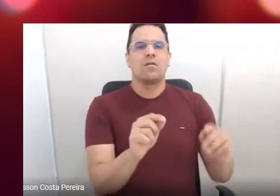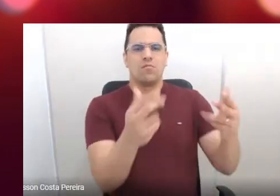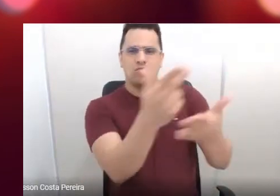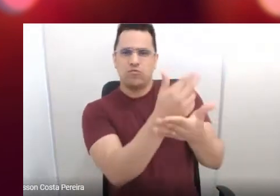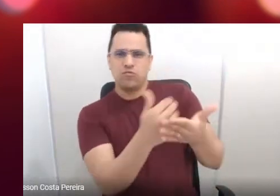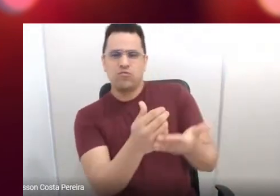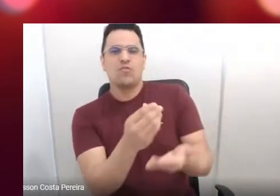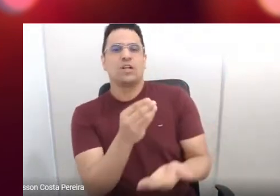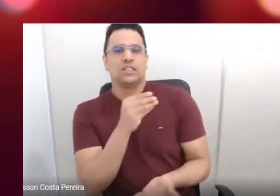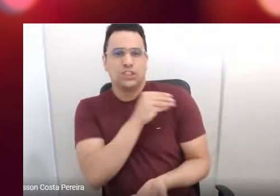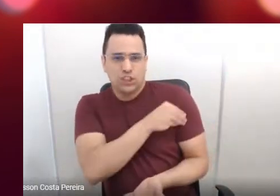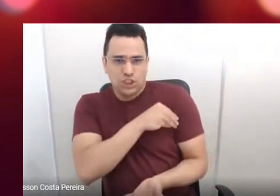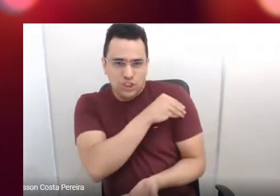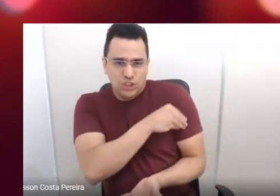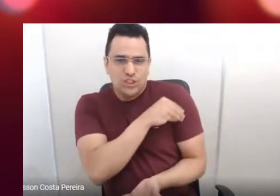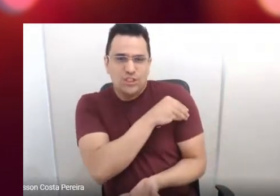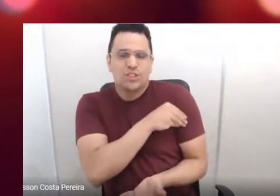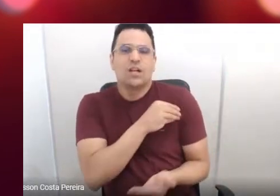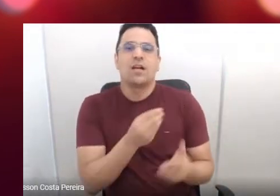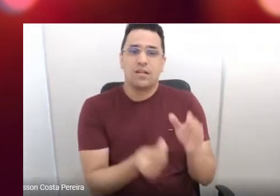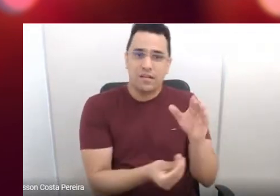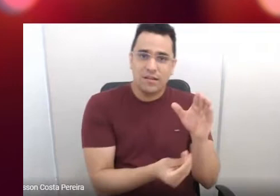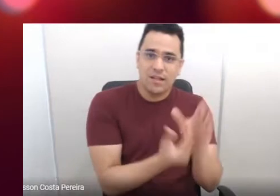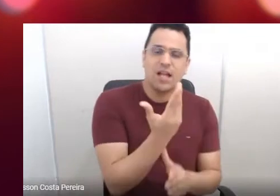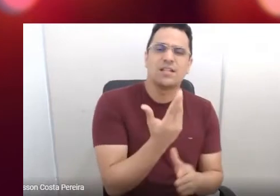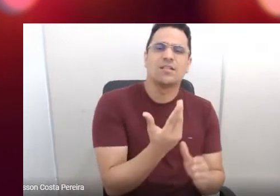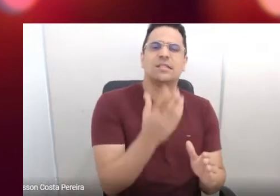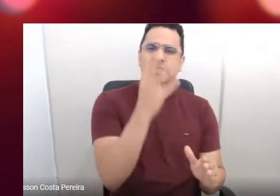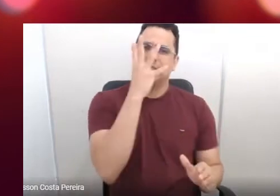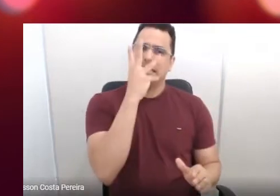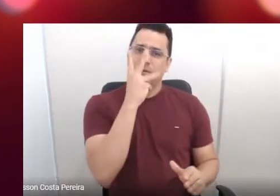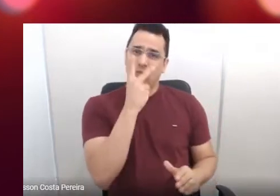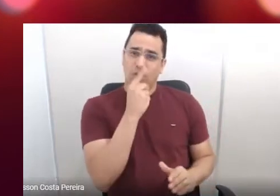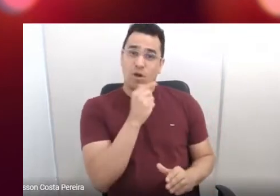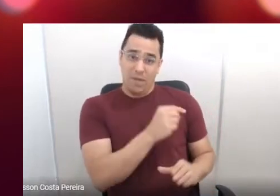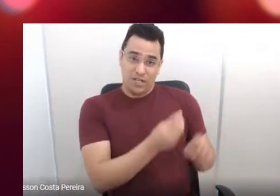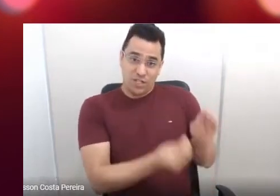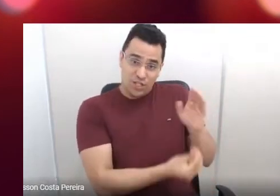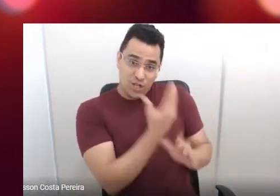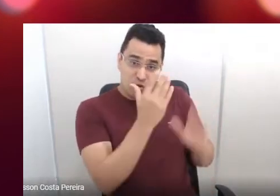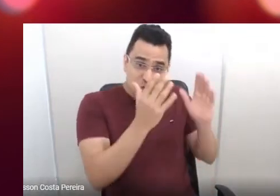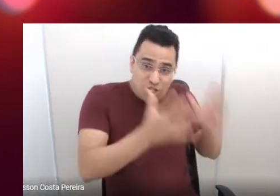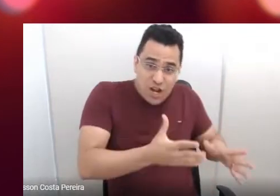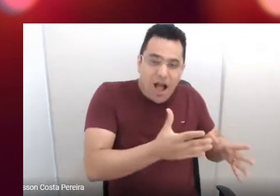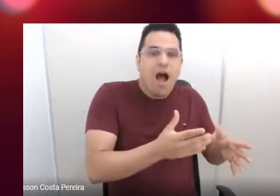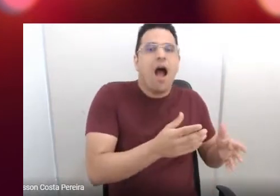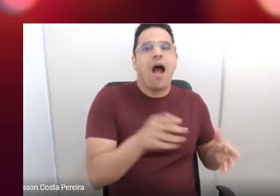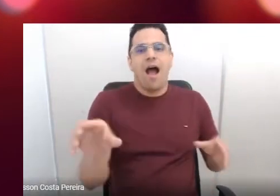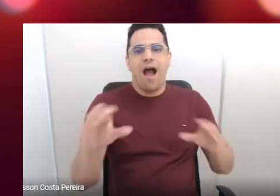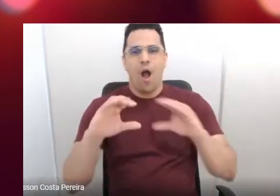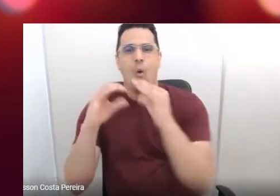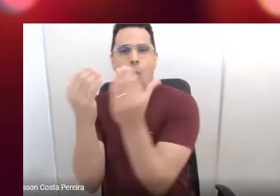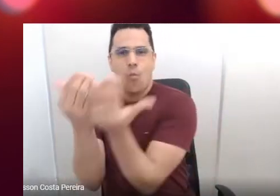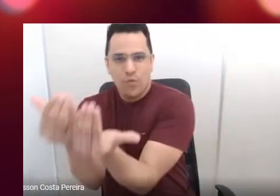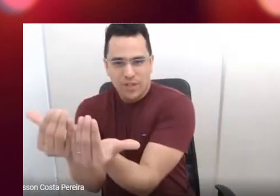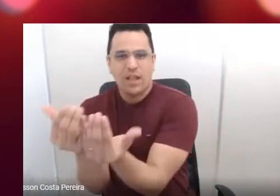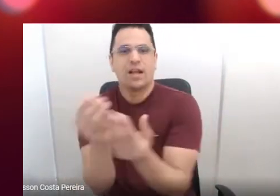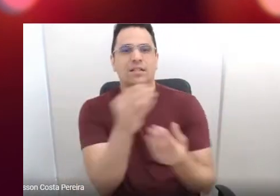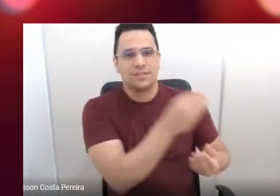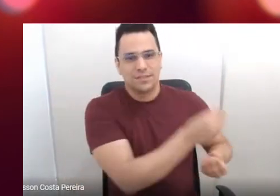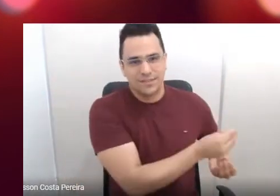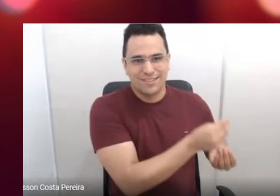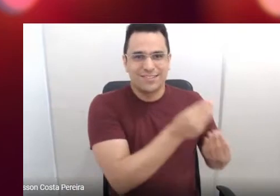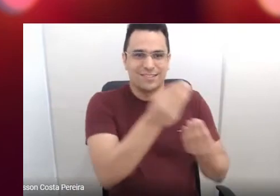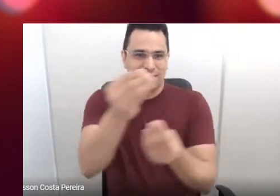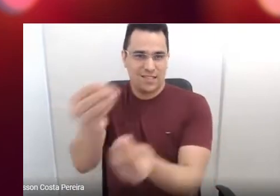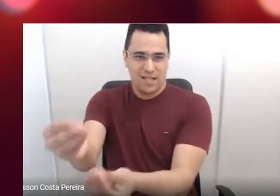a confecção do álcool em gel, que ele levava bastante tempo e foi de grande utilidade, porque a